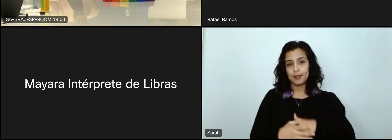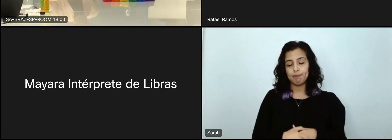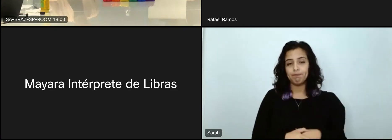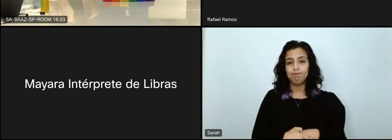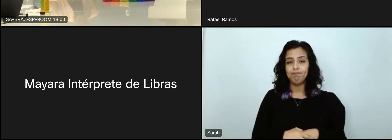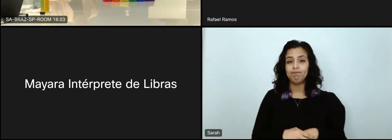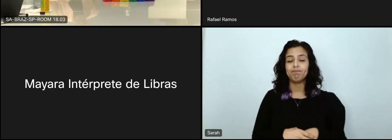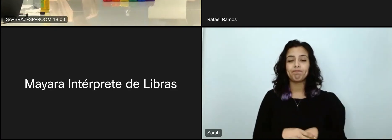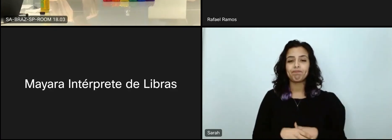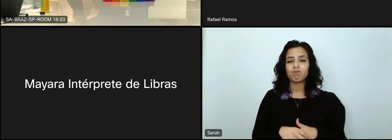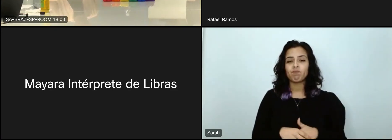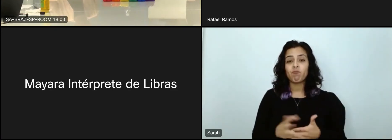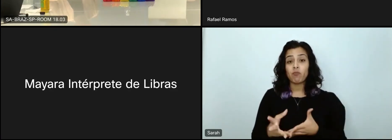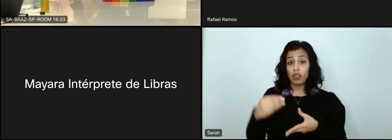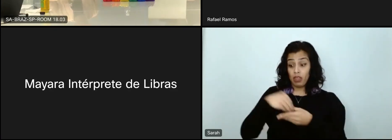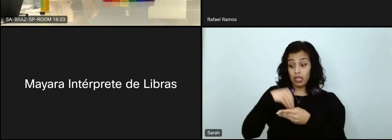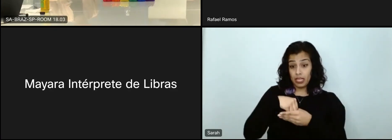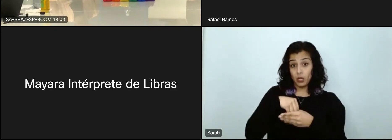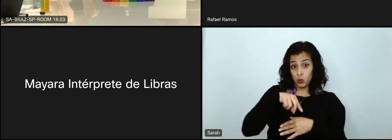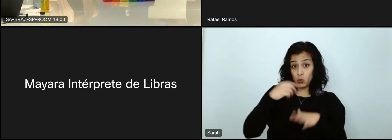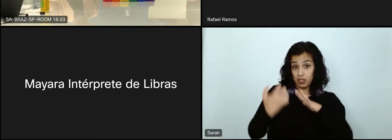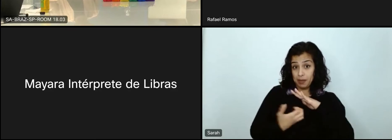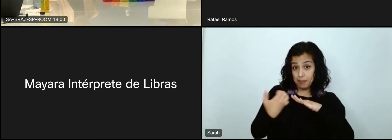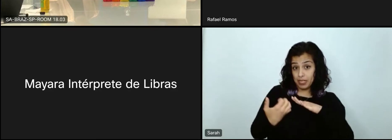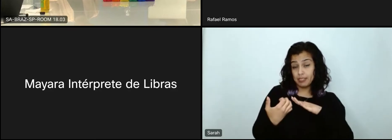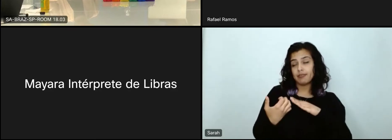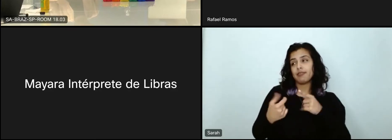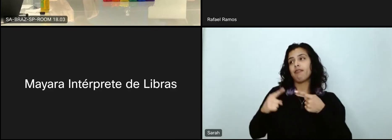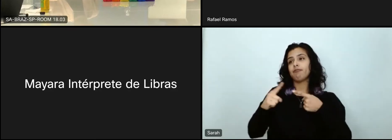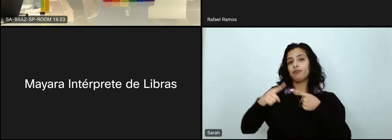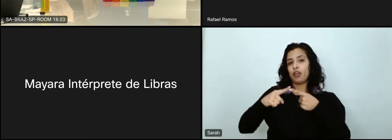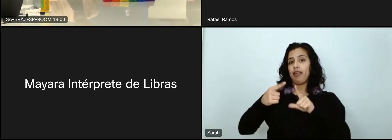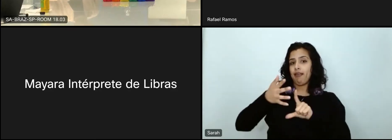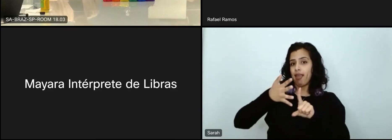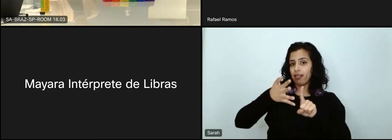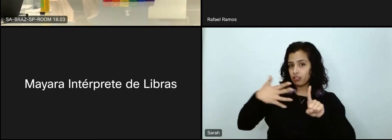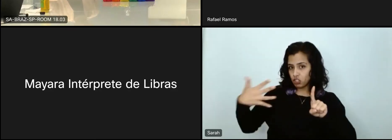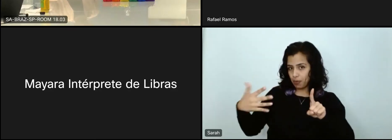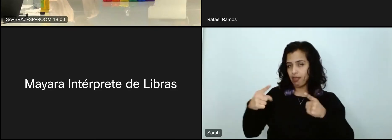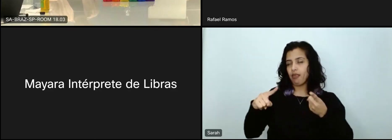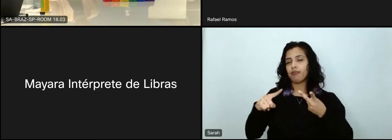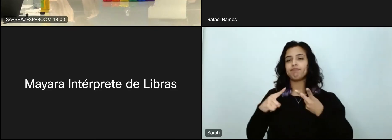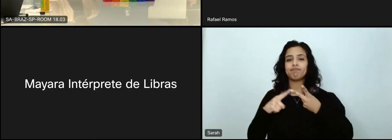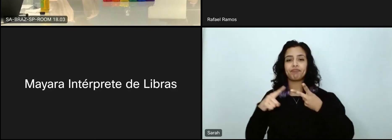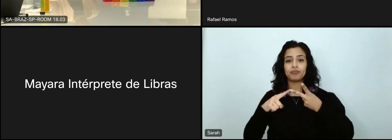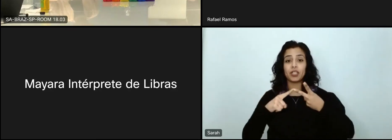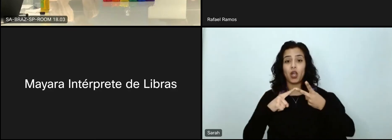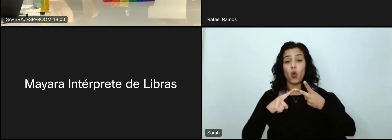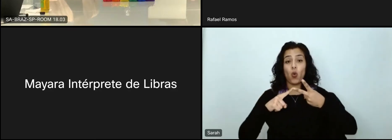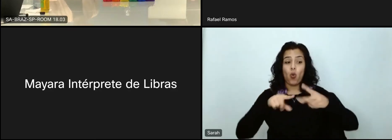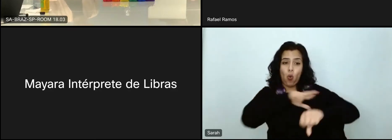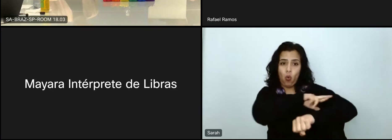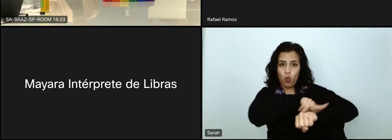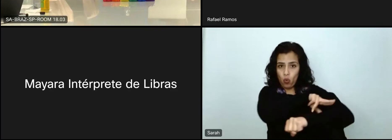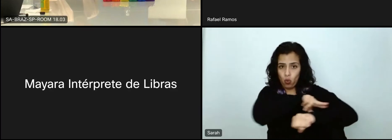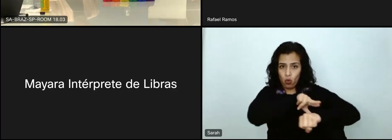grupo de afinidades LGBTQIAPN+, o grupo de origens, né, que tem um aspecto racial dentro do grupo de origens muito forte, e